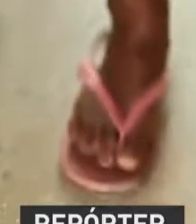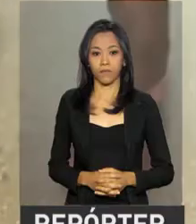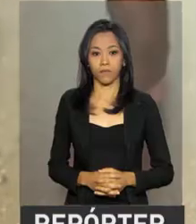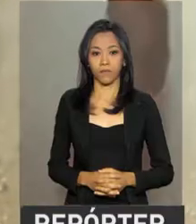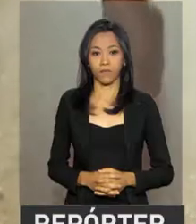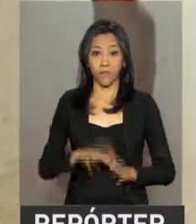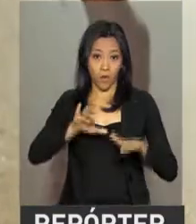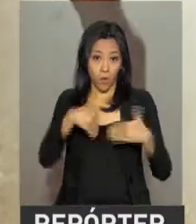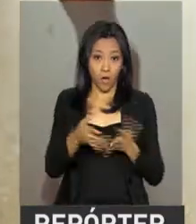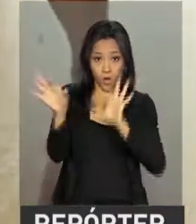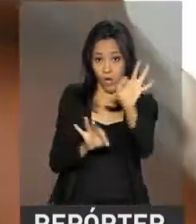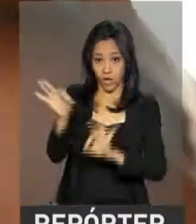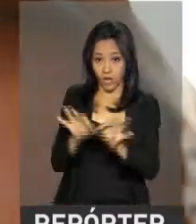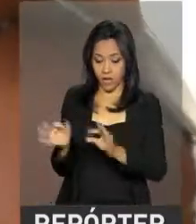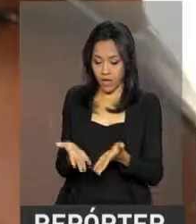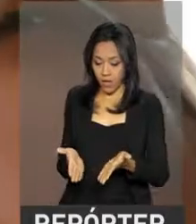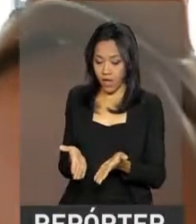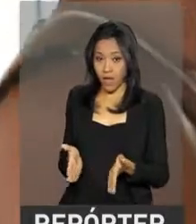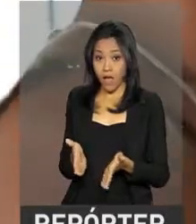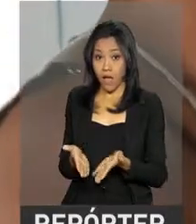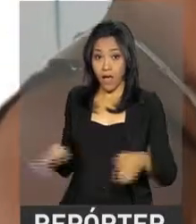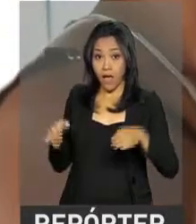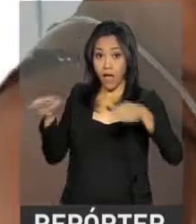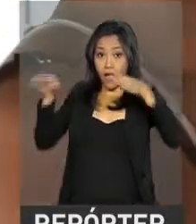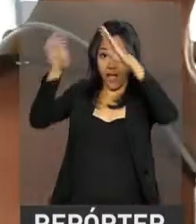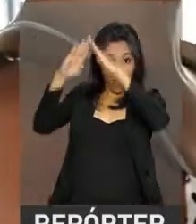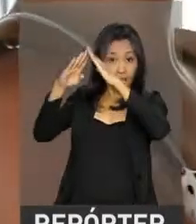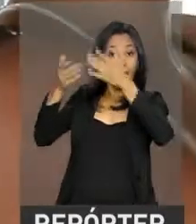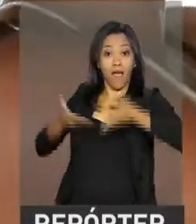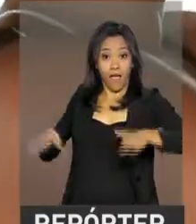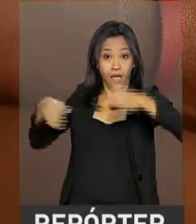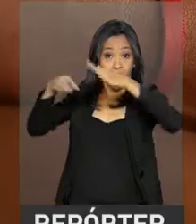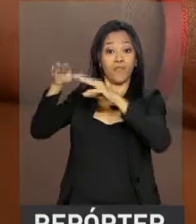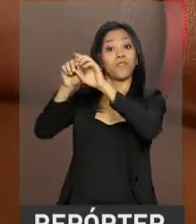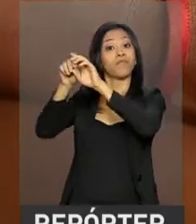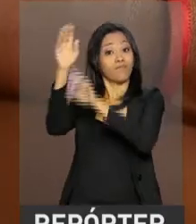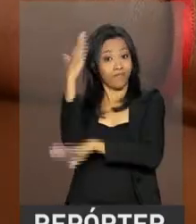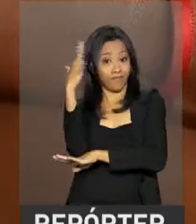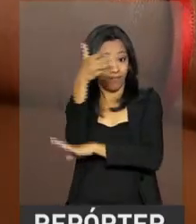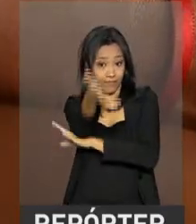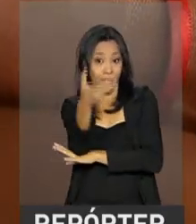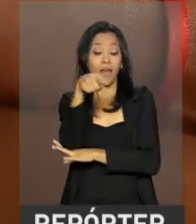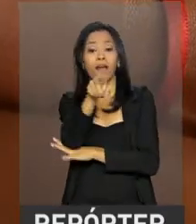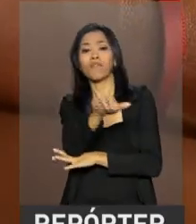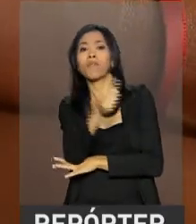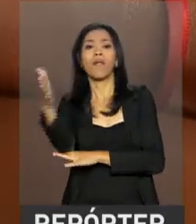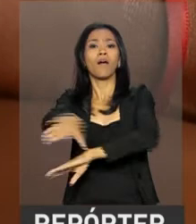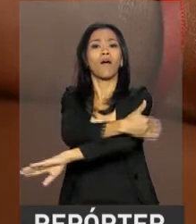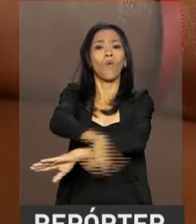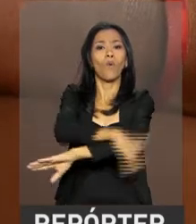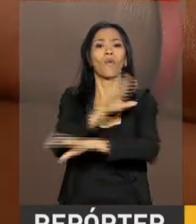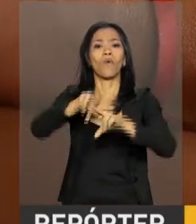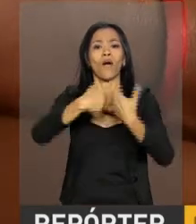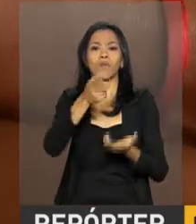Quando montar a próxima árvore de Natal no ano que vem, Jéssica já vai estar na casa própria. Ela foi parar nas ruas por conta do uso de